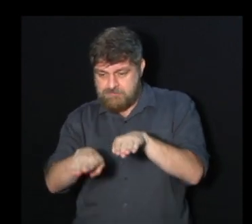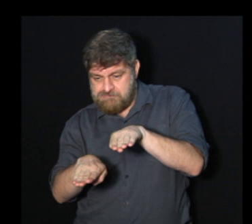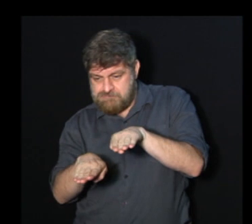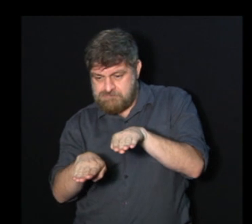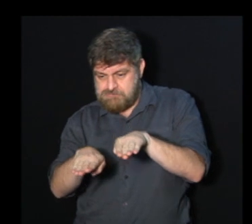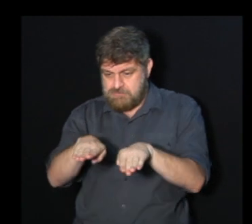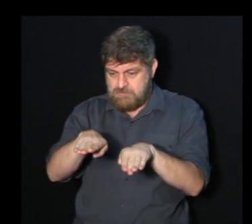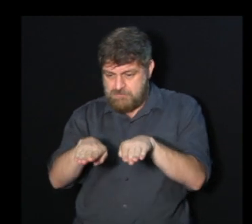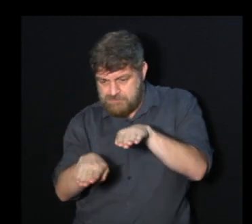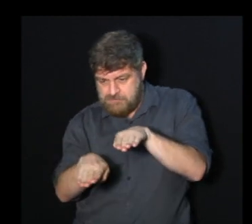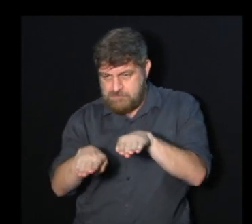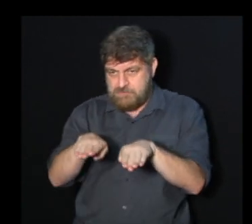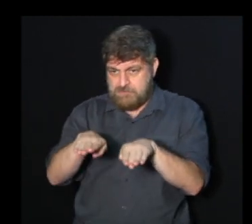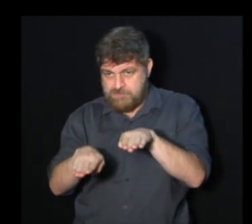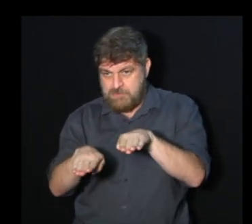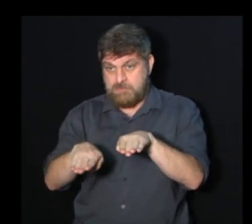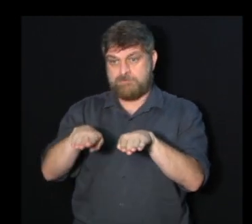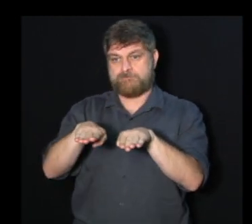bom?